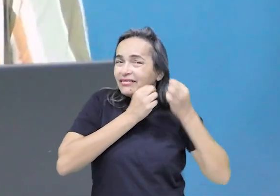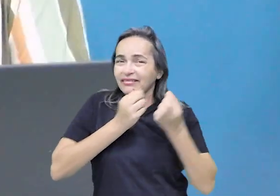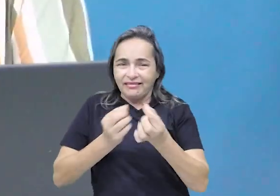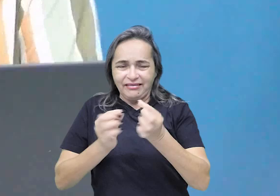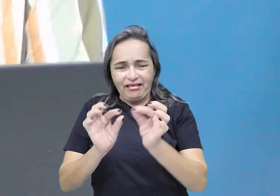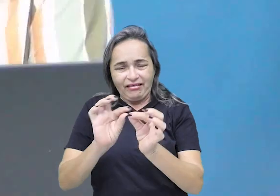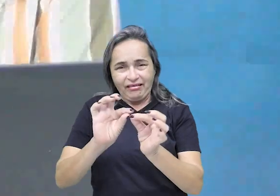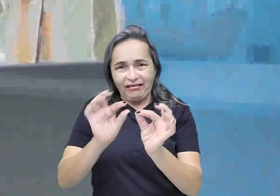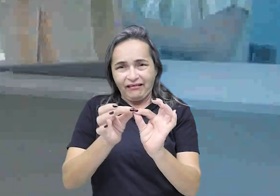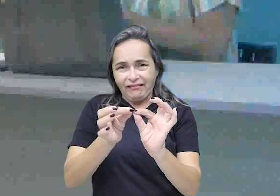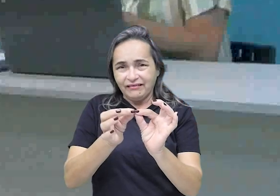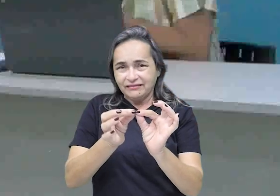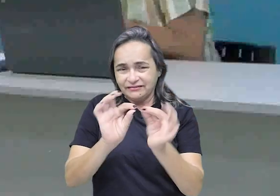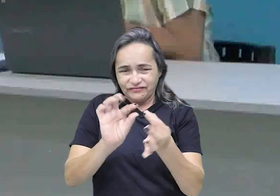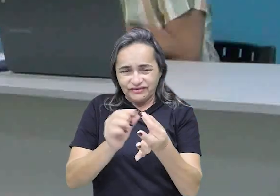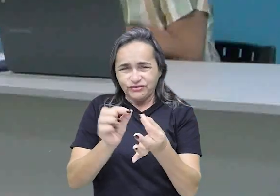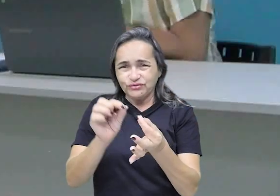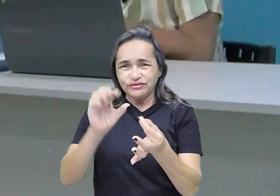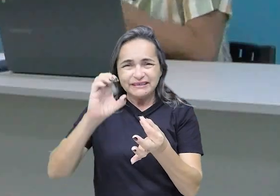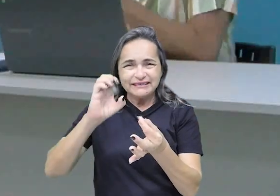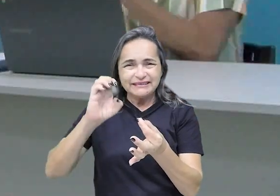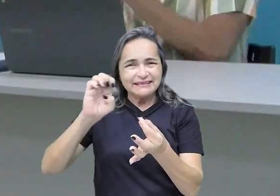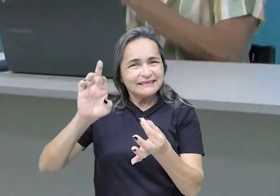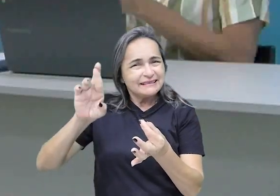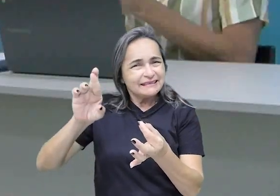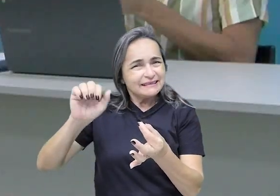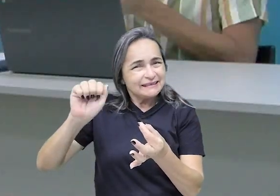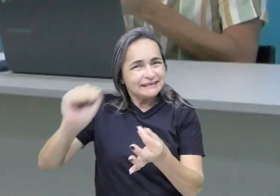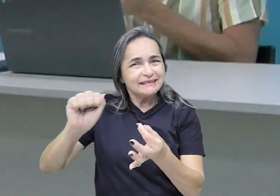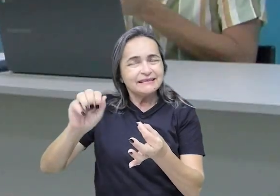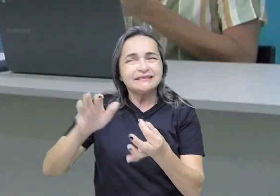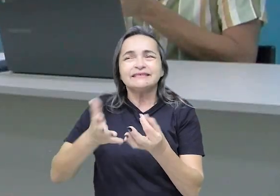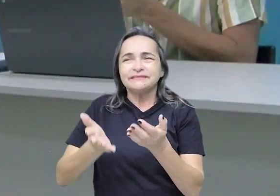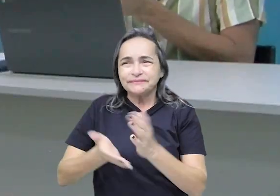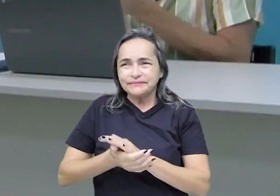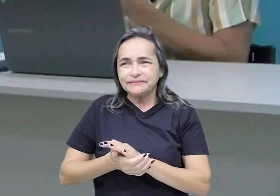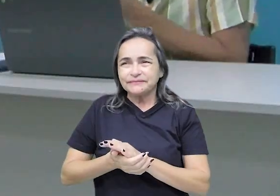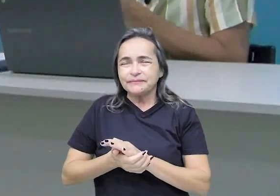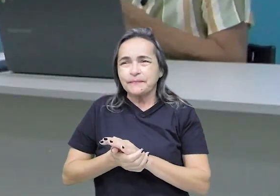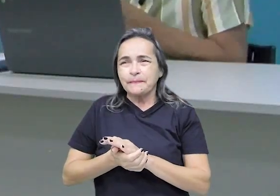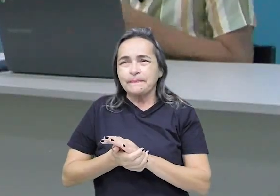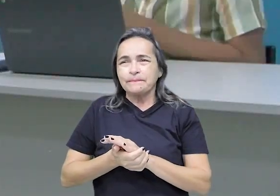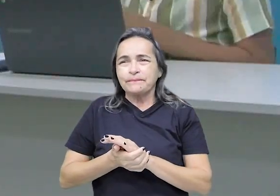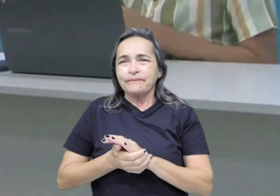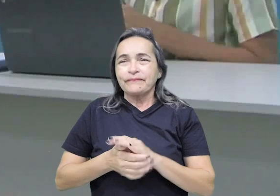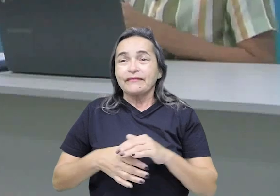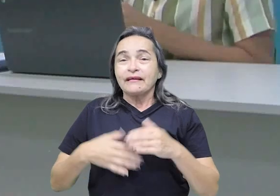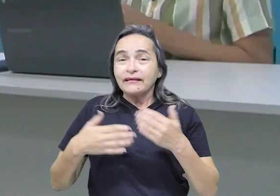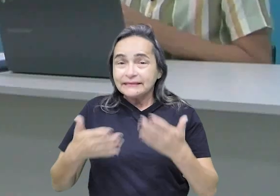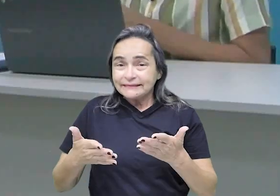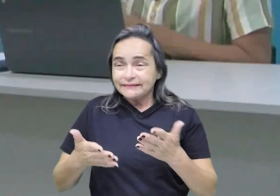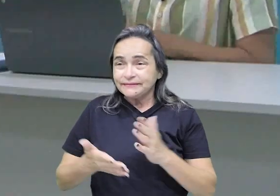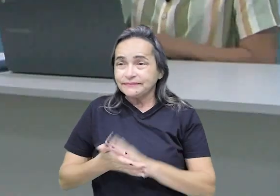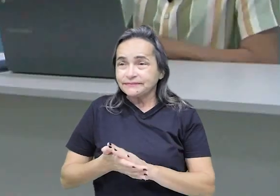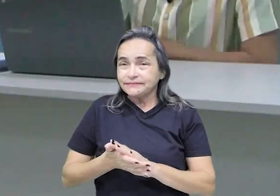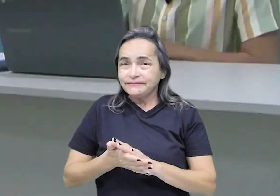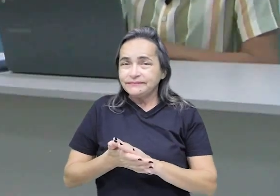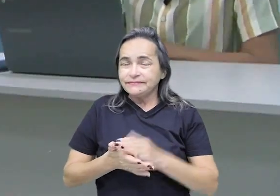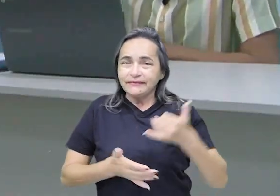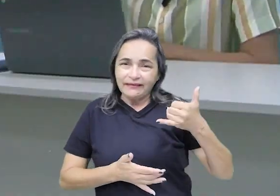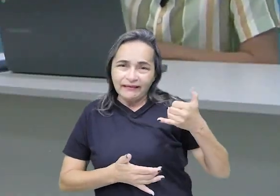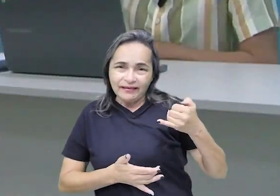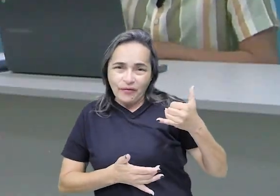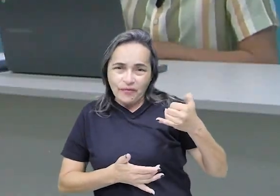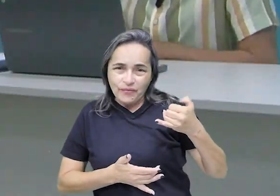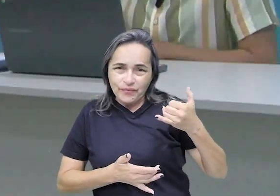conseguiu tirar de dentro do próprio ouvido com aquele desentupidor de grafite.